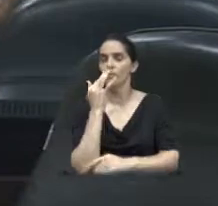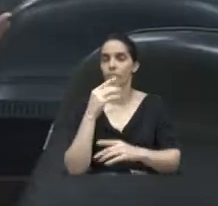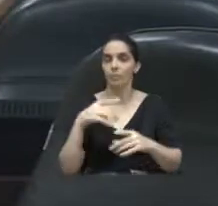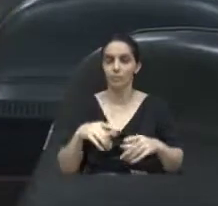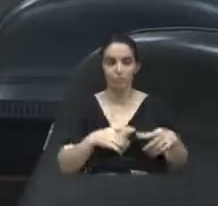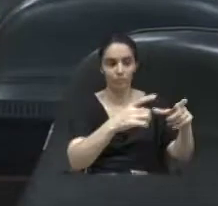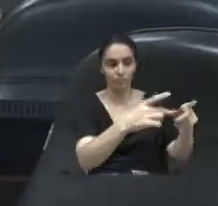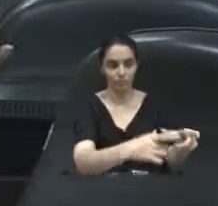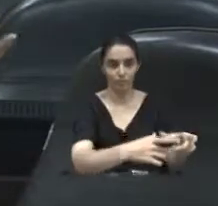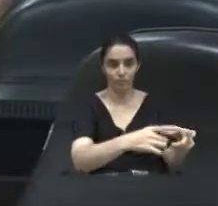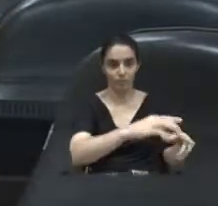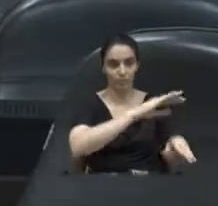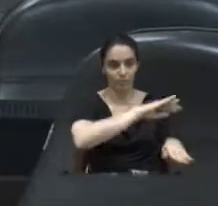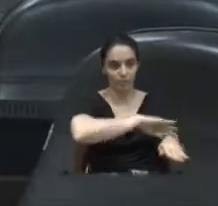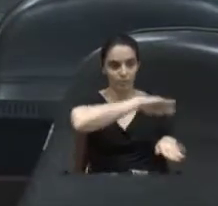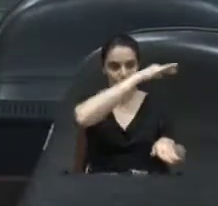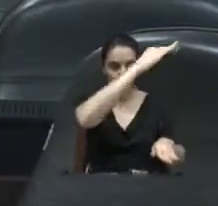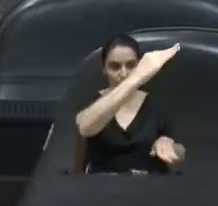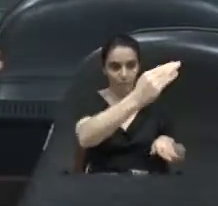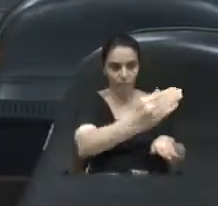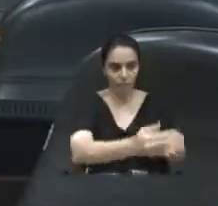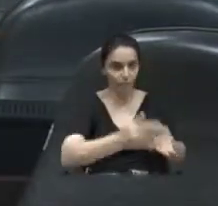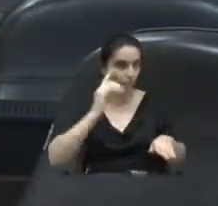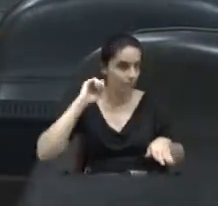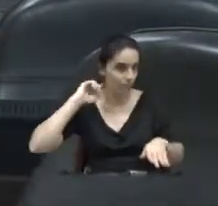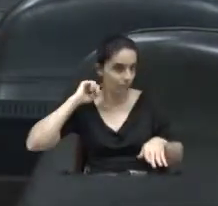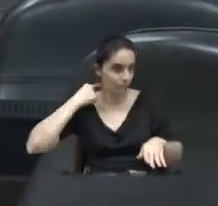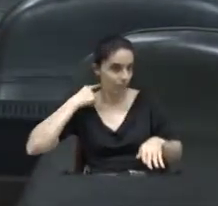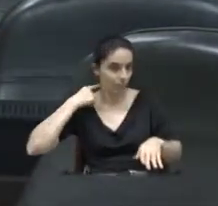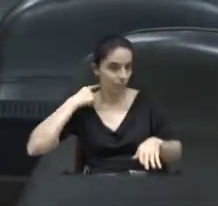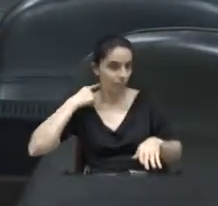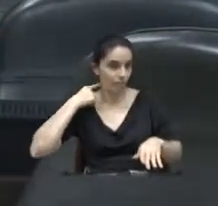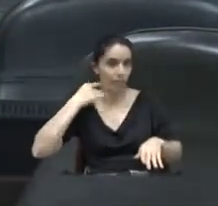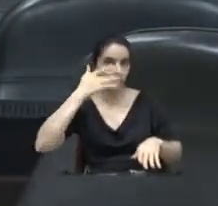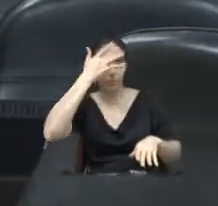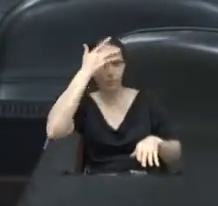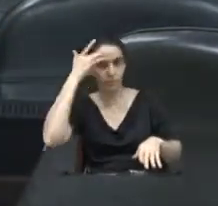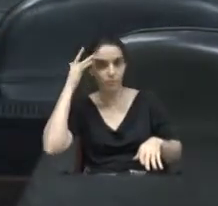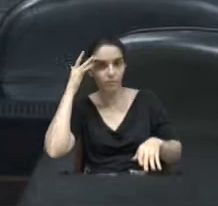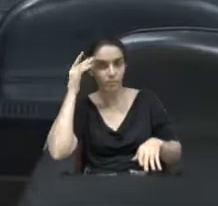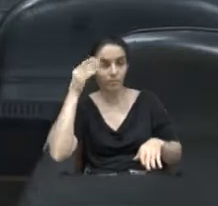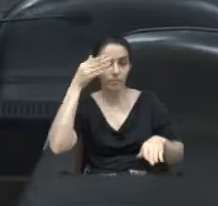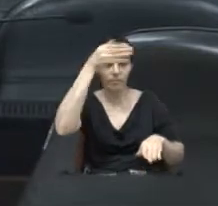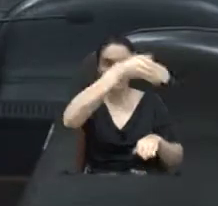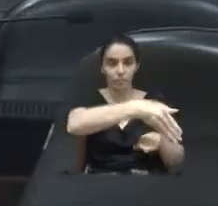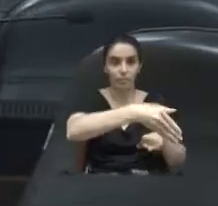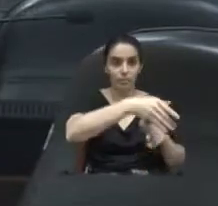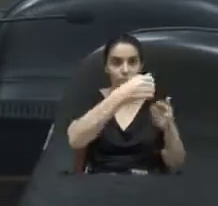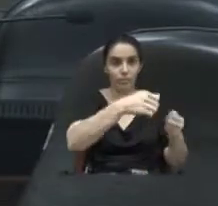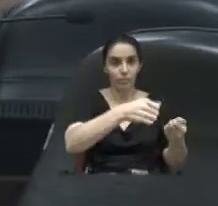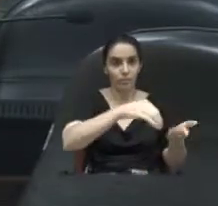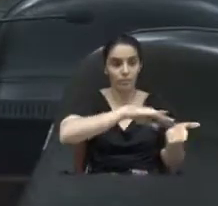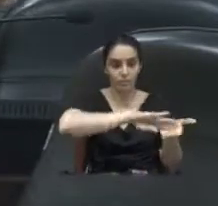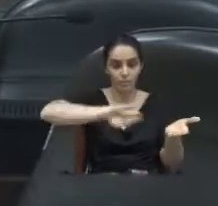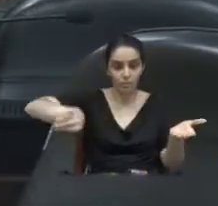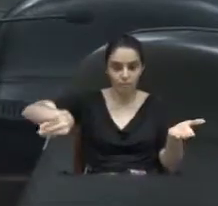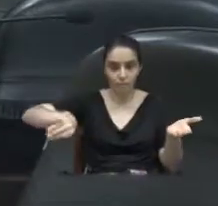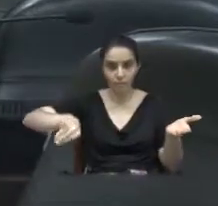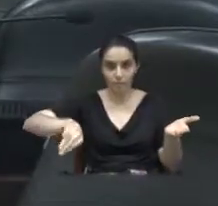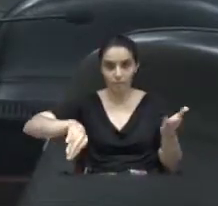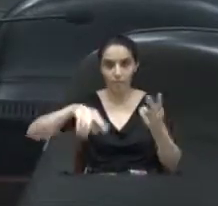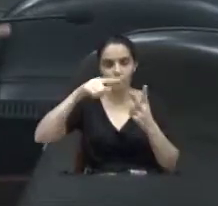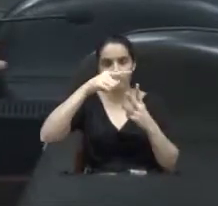voltamos a dizer a importância dessas pessoas saírem deste local. Por quê? Nós temos dois